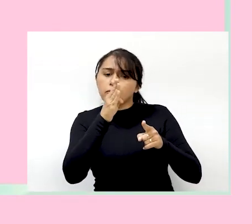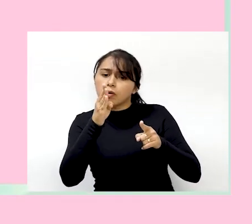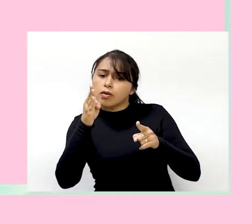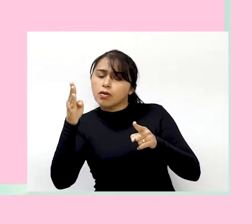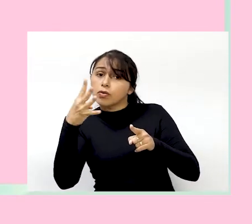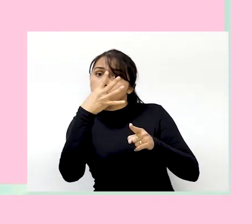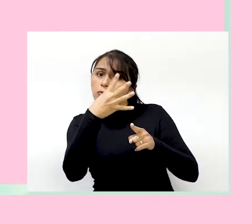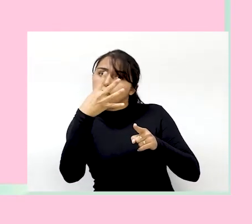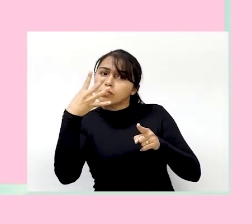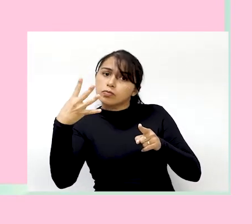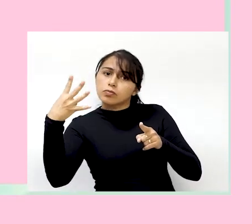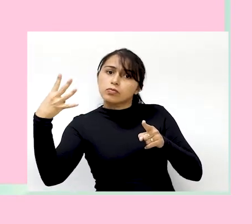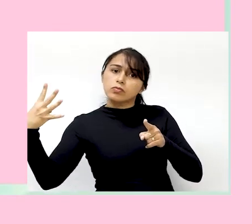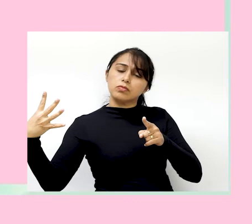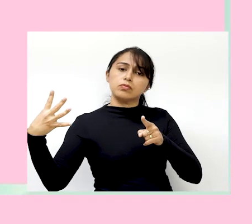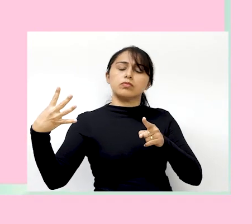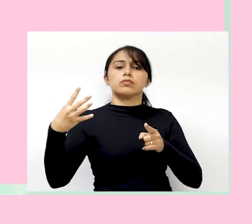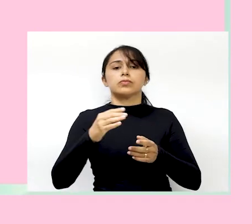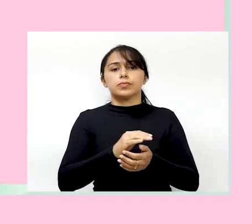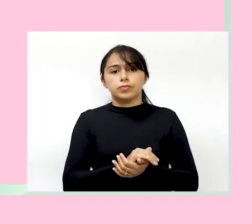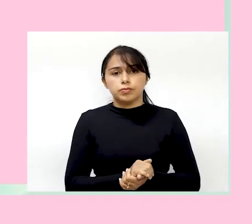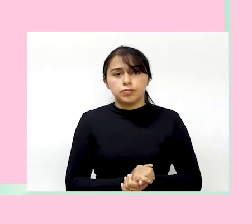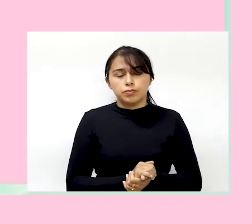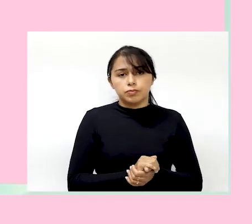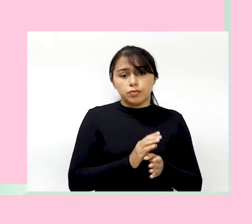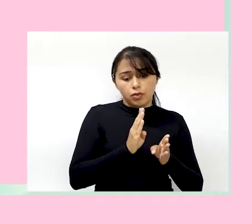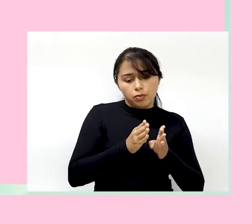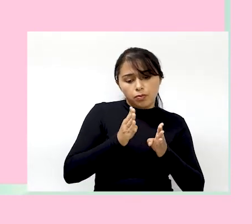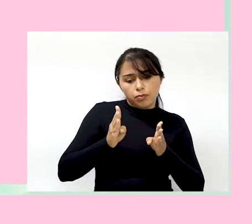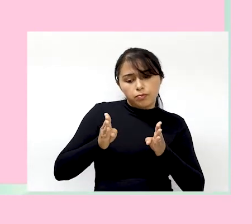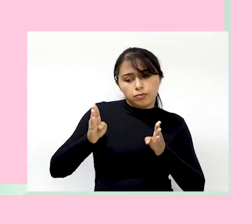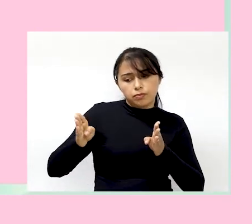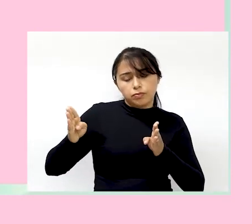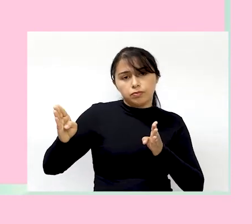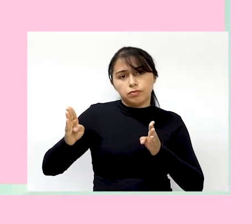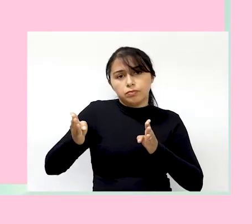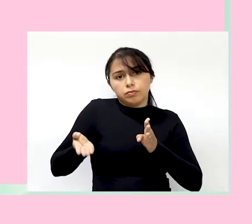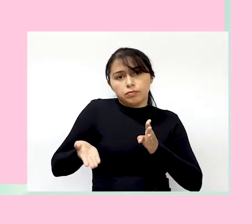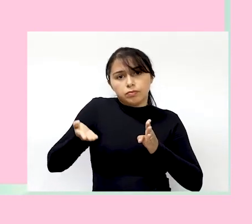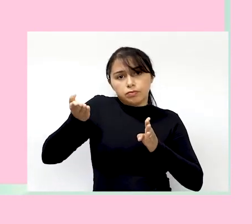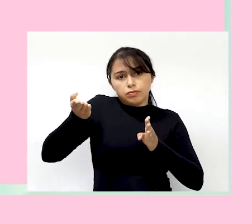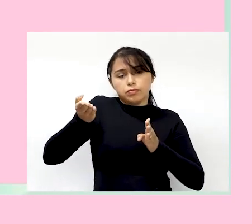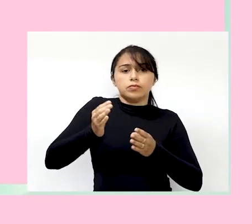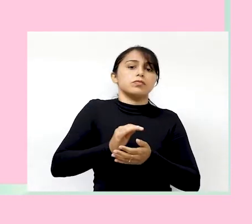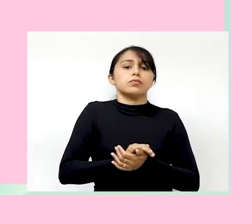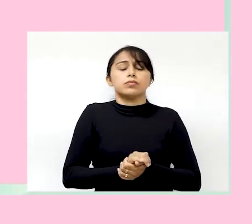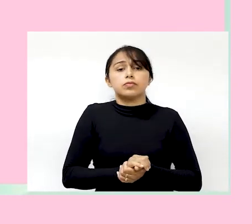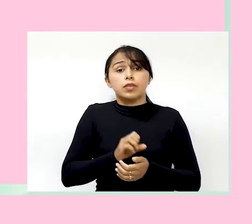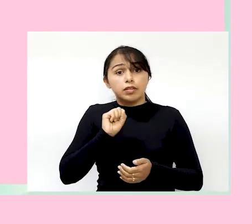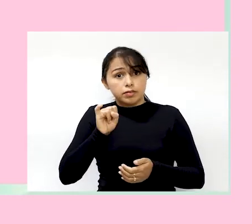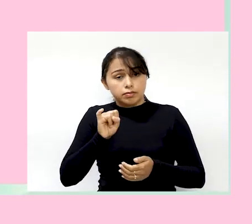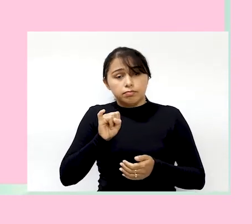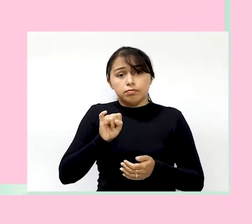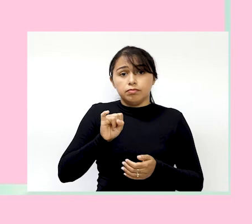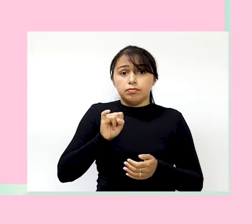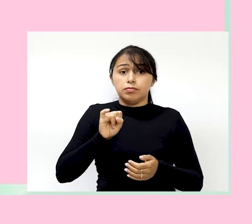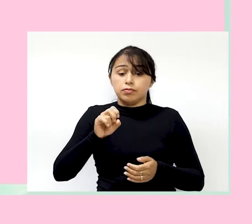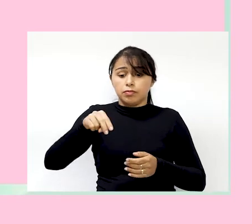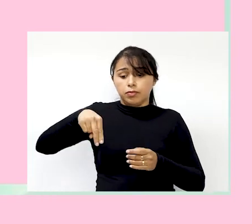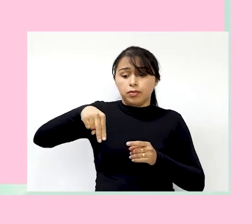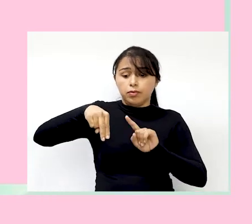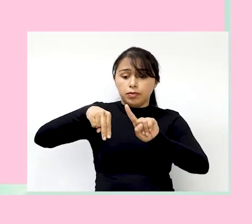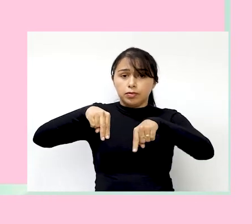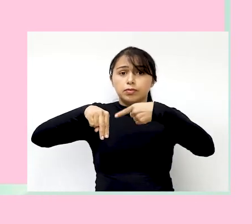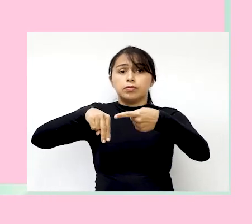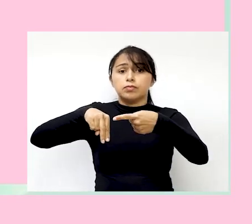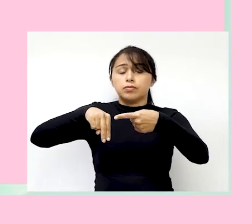também. E aí, ele está indo aqui, ó, de 4 em 4. Se ele está indo de 4